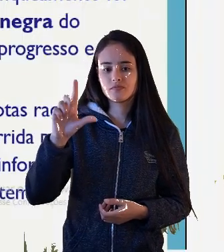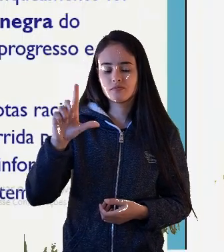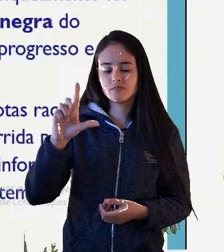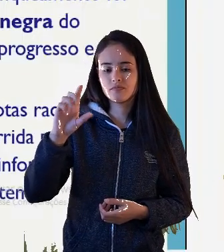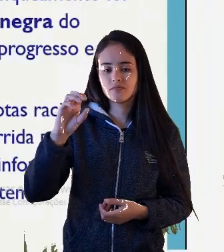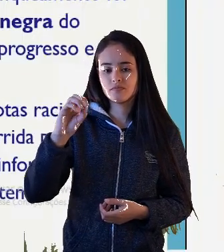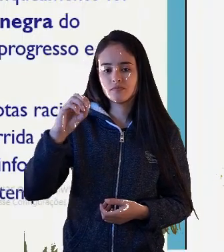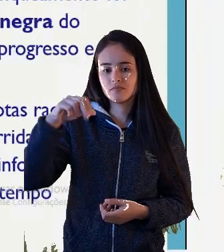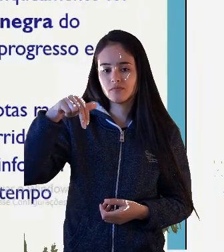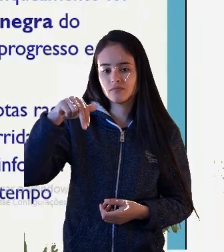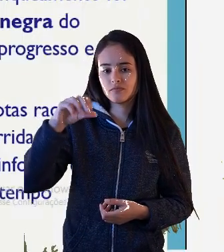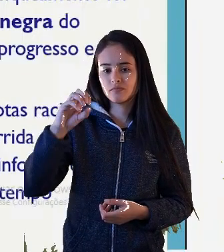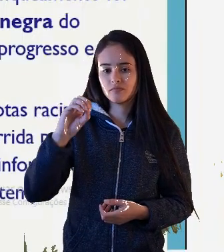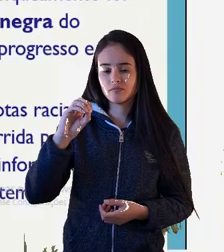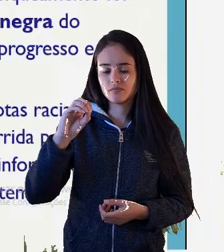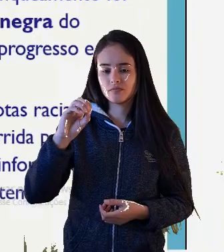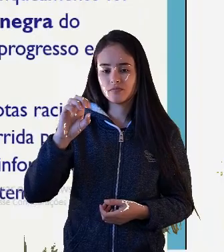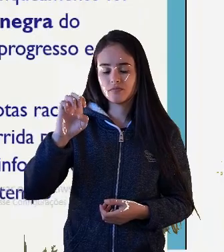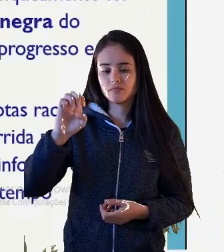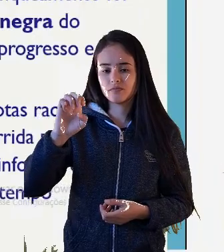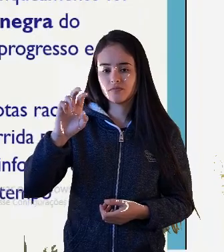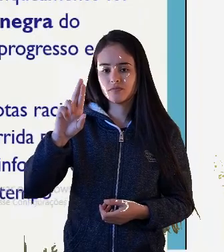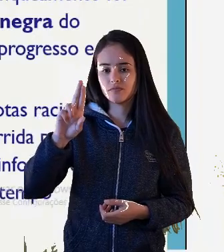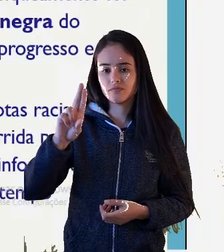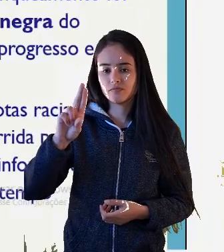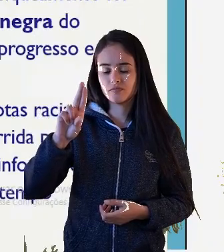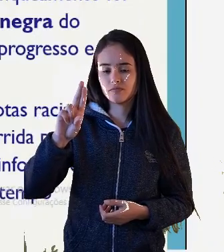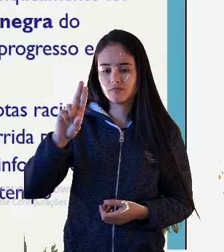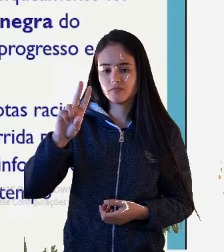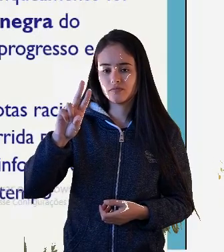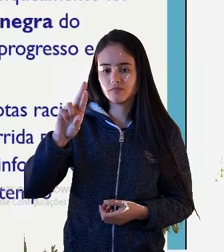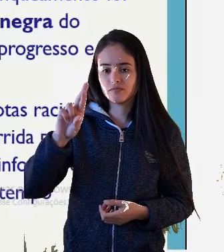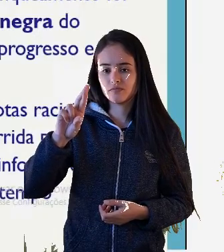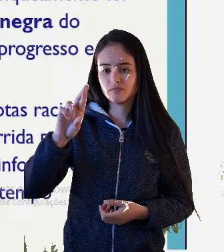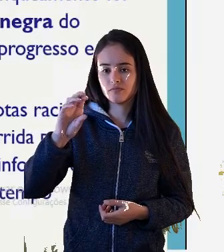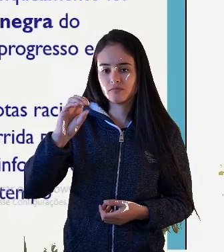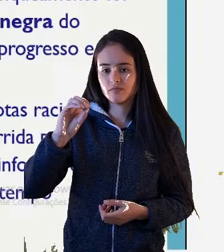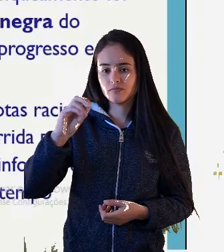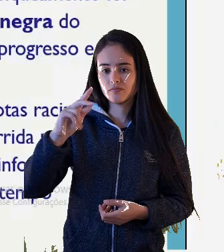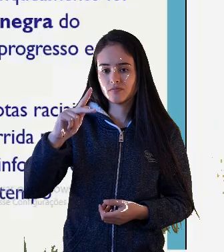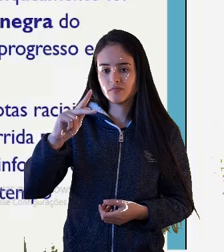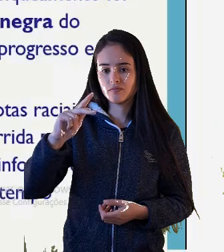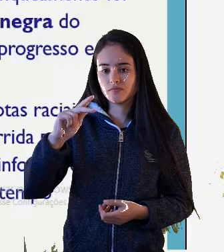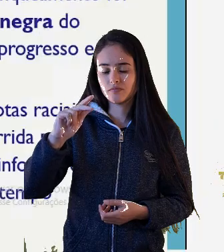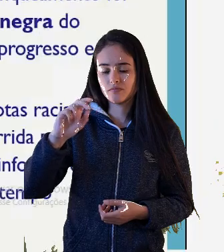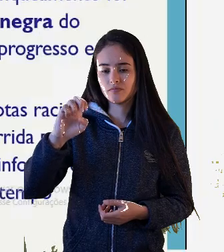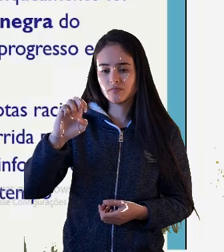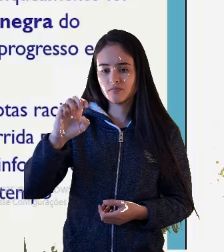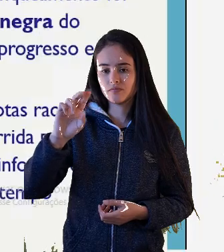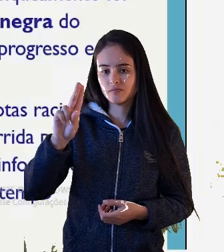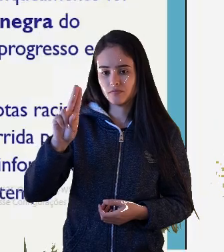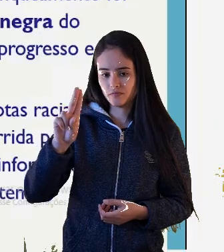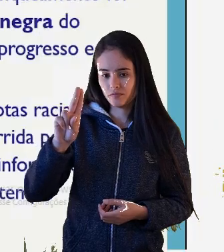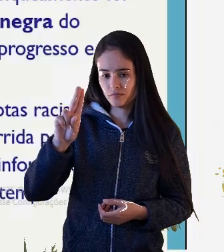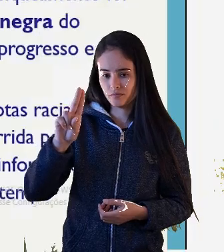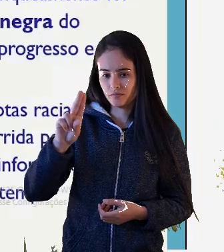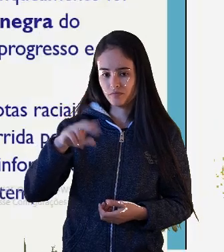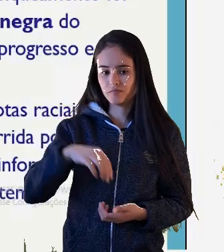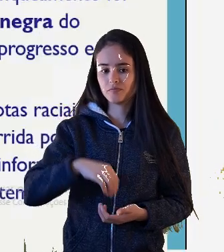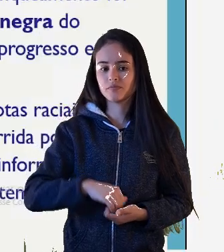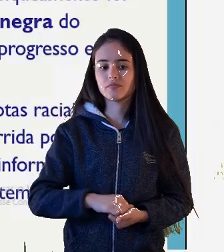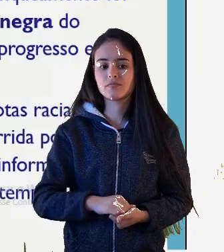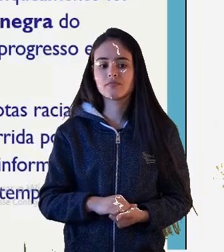do mercado de trabalho livre, né? E aí associaram o europeu à ideia de progresso. Que bom, né? Eles são pobres,